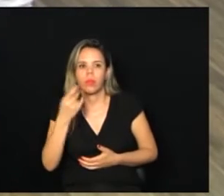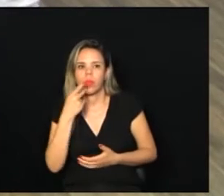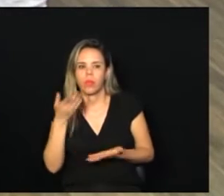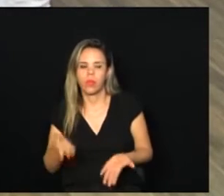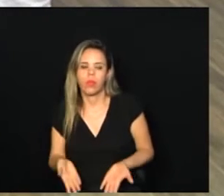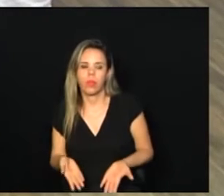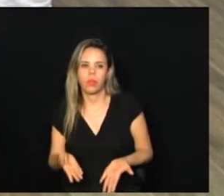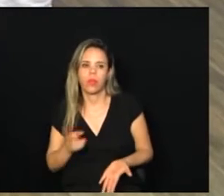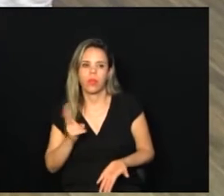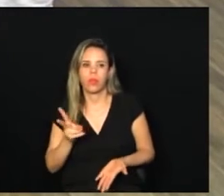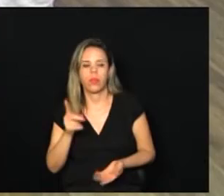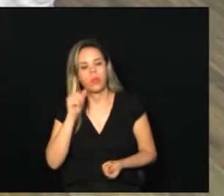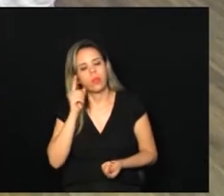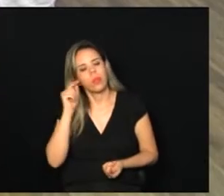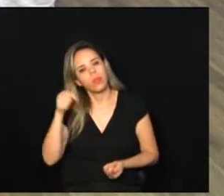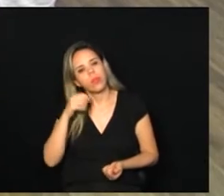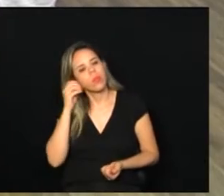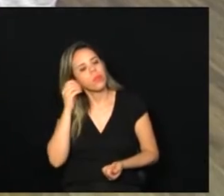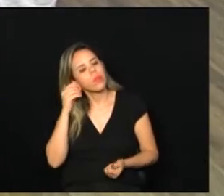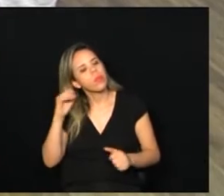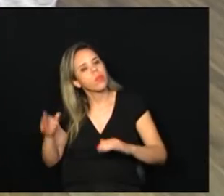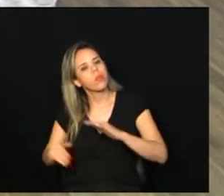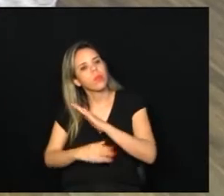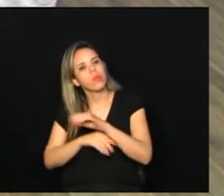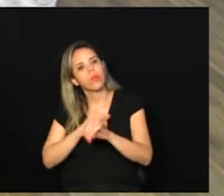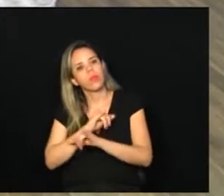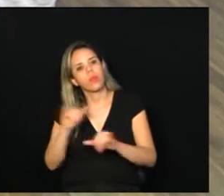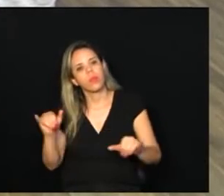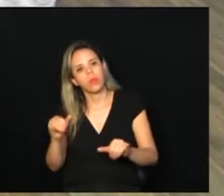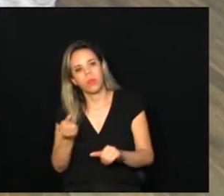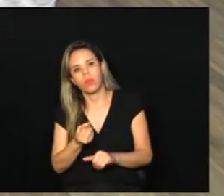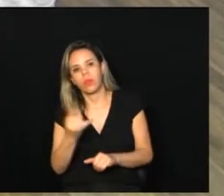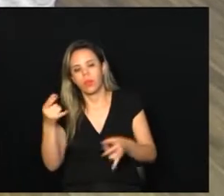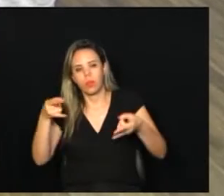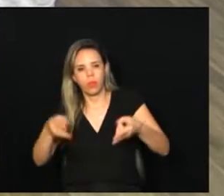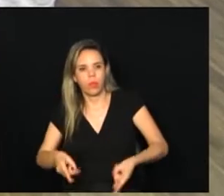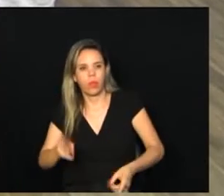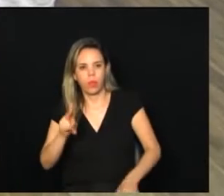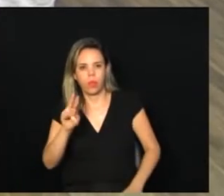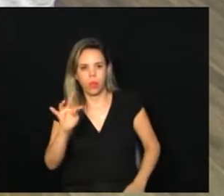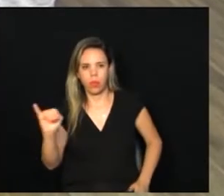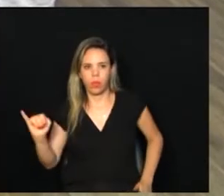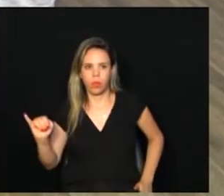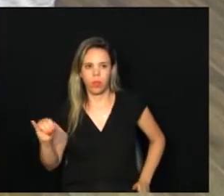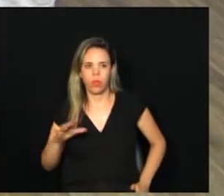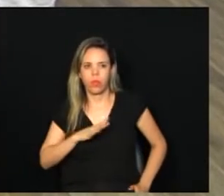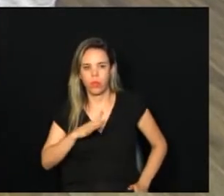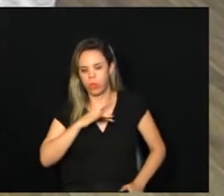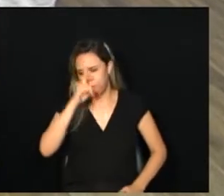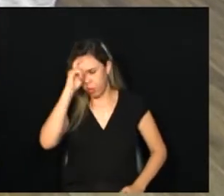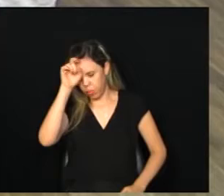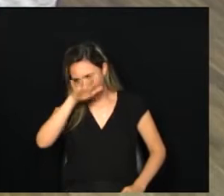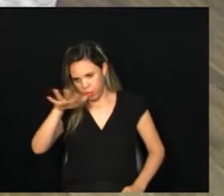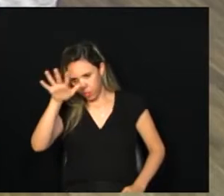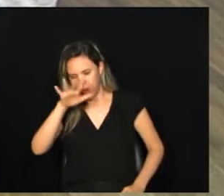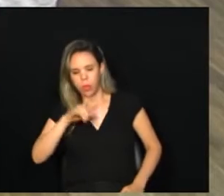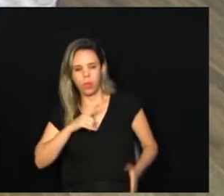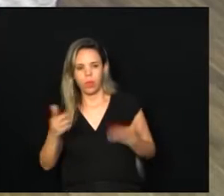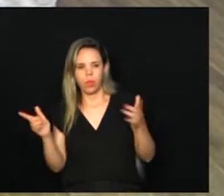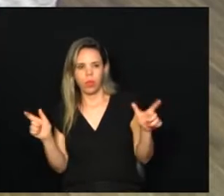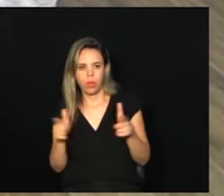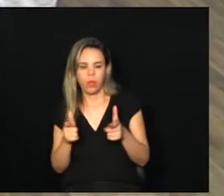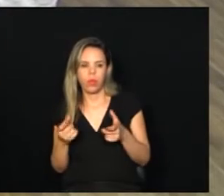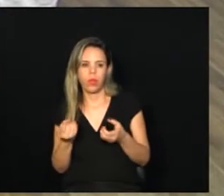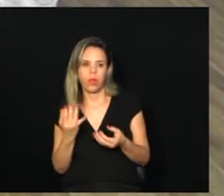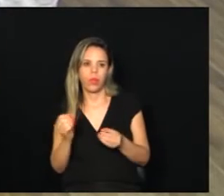nós falamos todos os dias aqui no Câmara Notícia é taxa de ocupação de leitos de UTI, que dá para ter uma